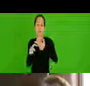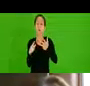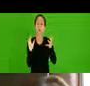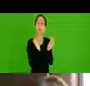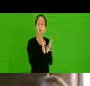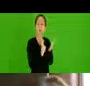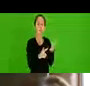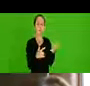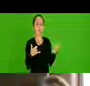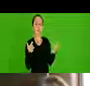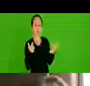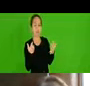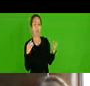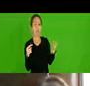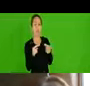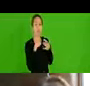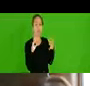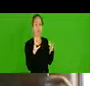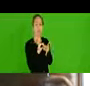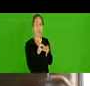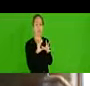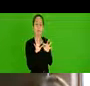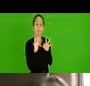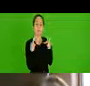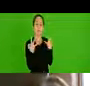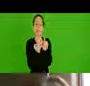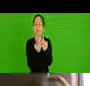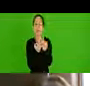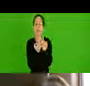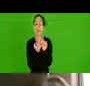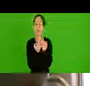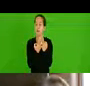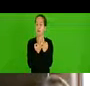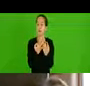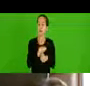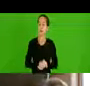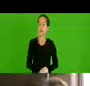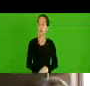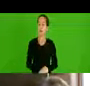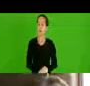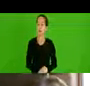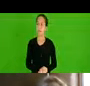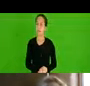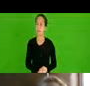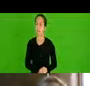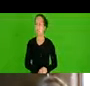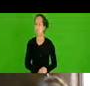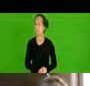de convivência familiar, de habitação, nos contextos sociais de interação. Então, tudo isso